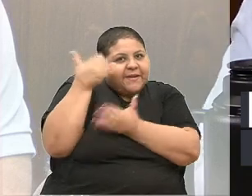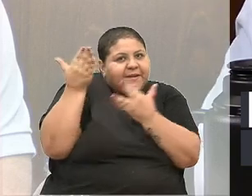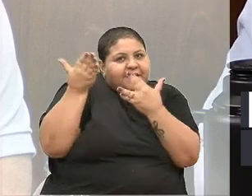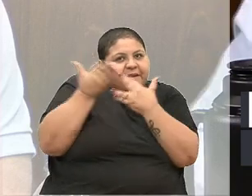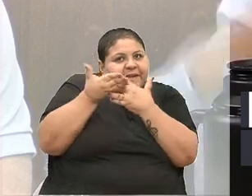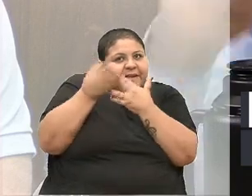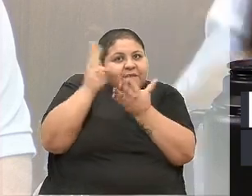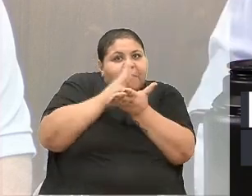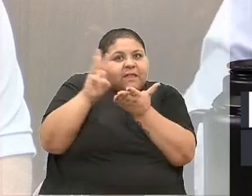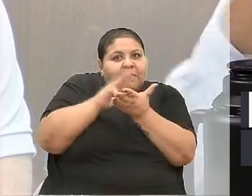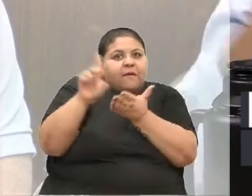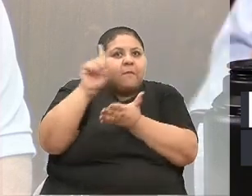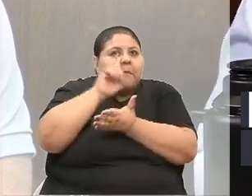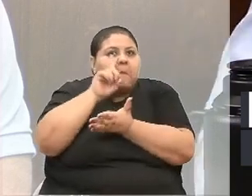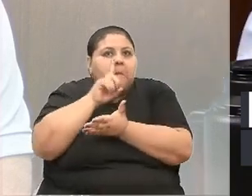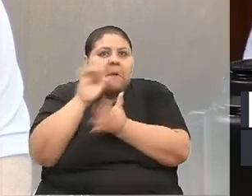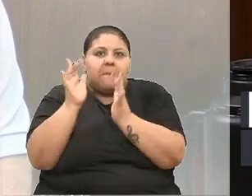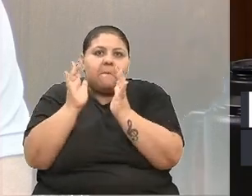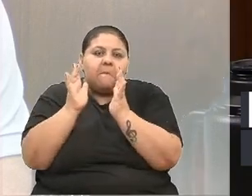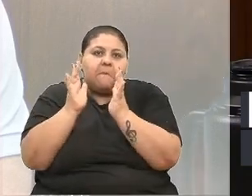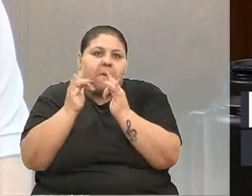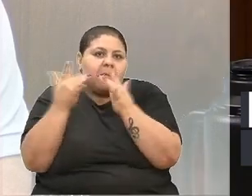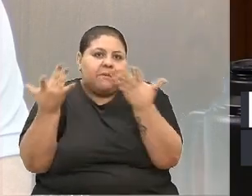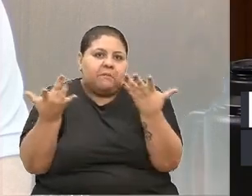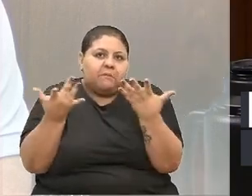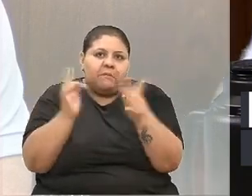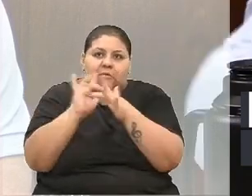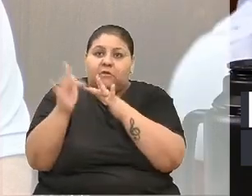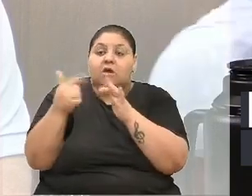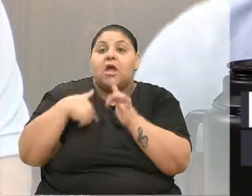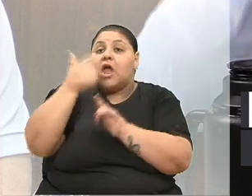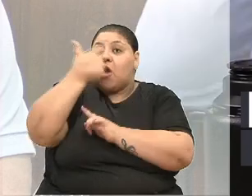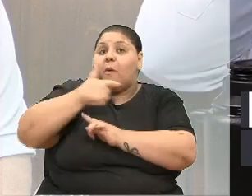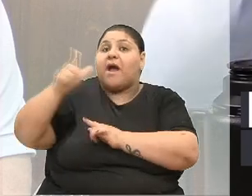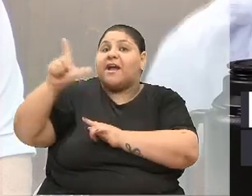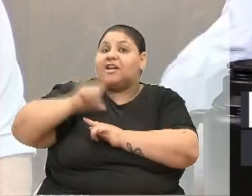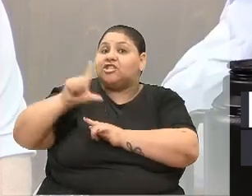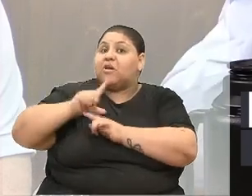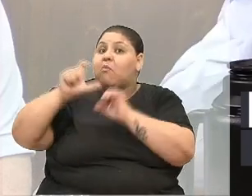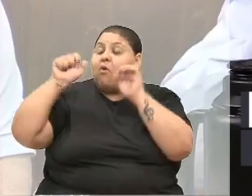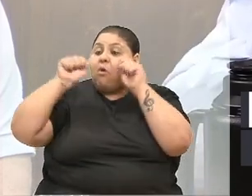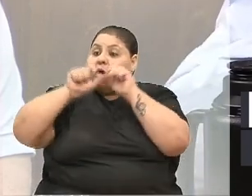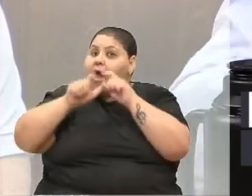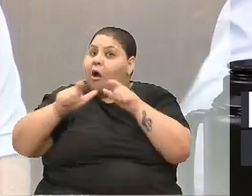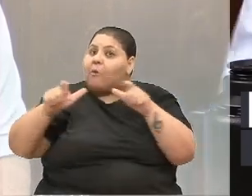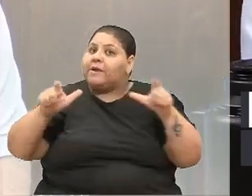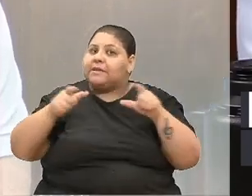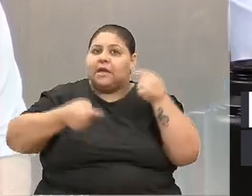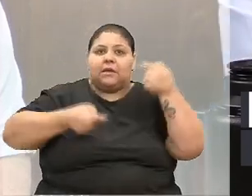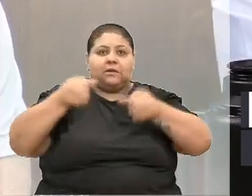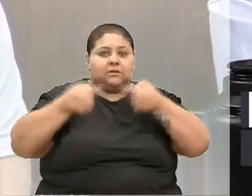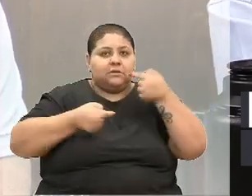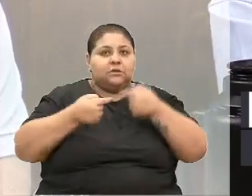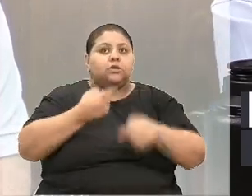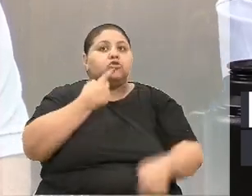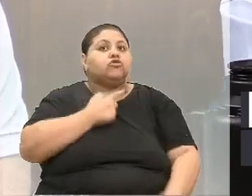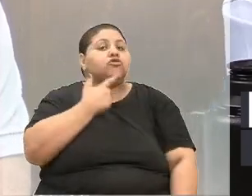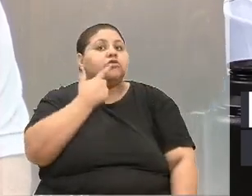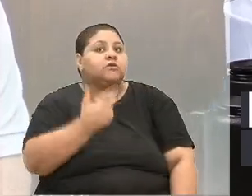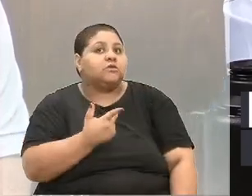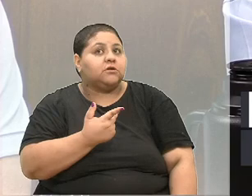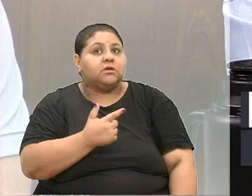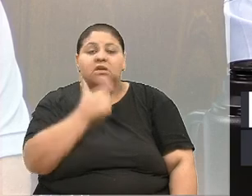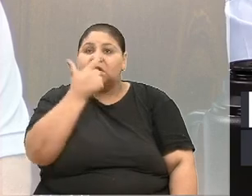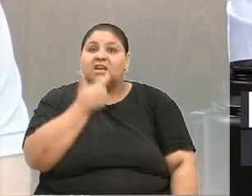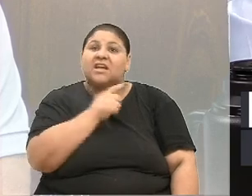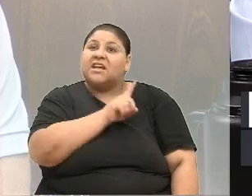mandar uma mensagem para a mãe, para a namorada, ou vai olhar uma rede social. Então, eu acho que nós temos que ampliar esse debate. Gostei da sua fala, vereador Filho. Acho